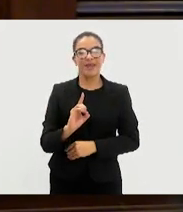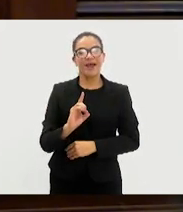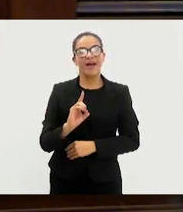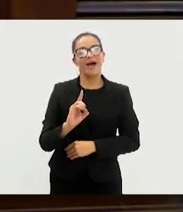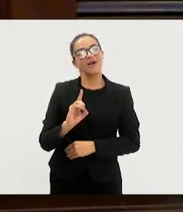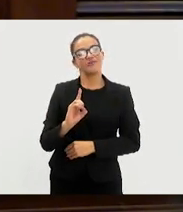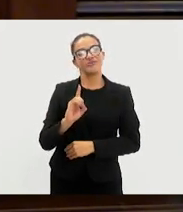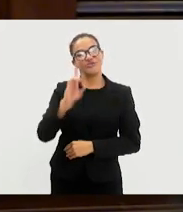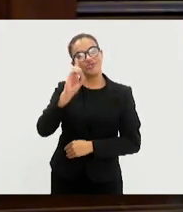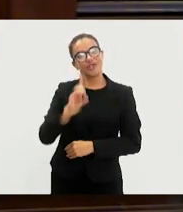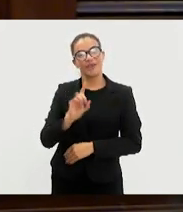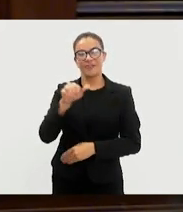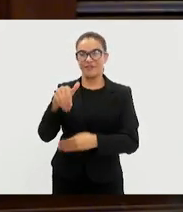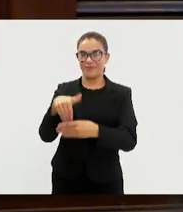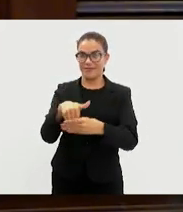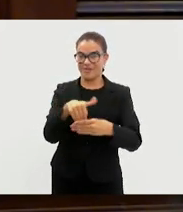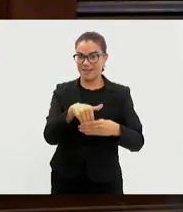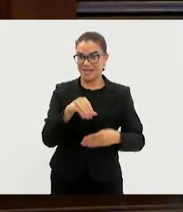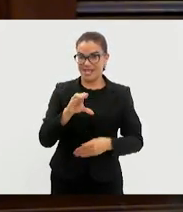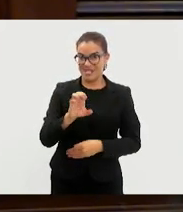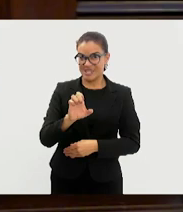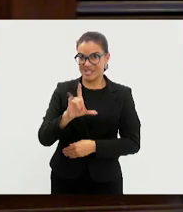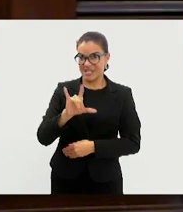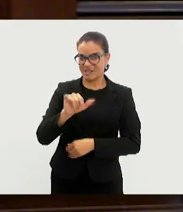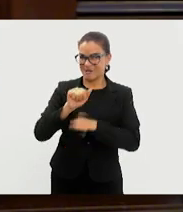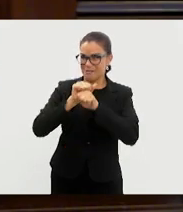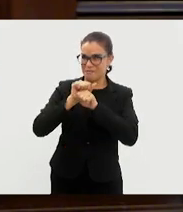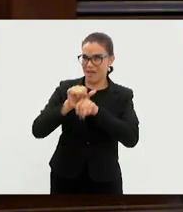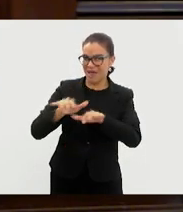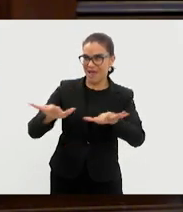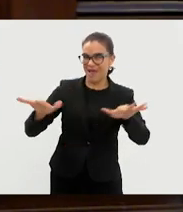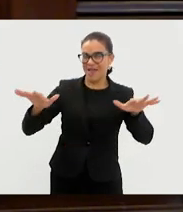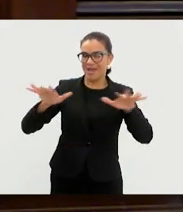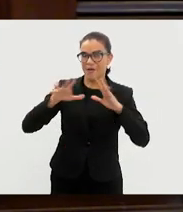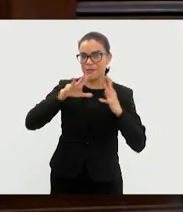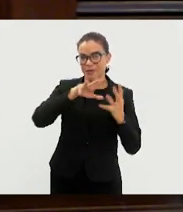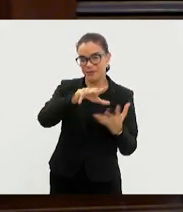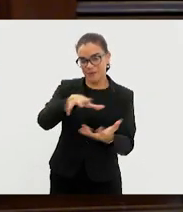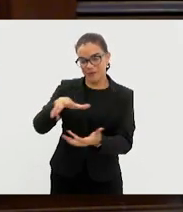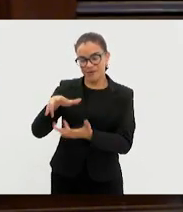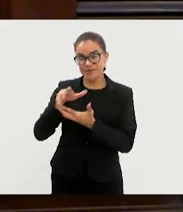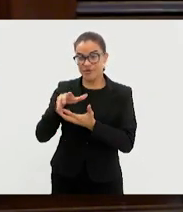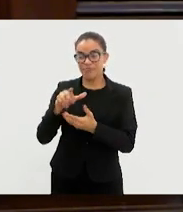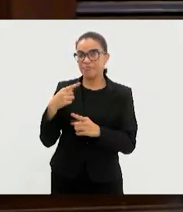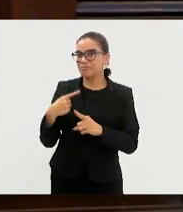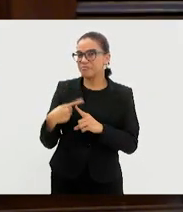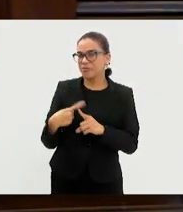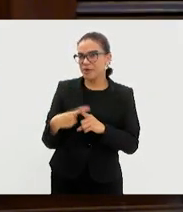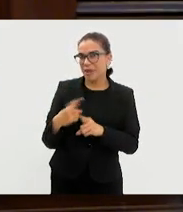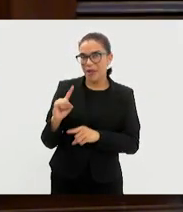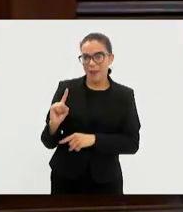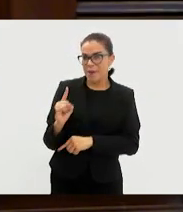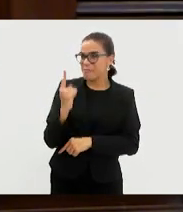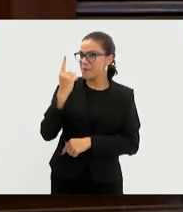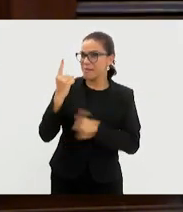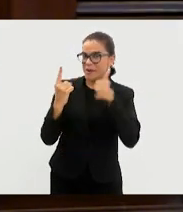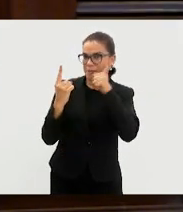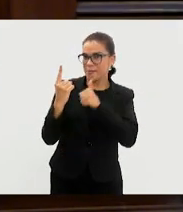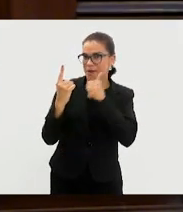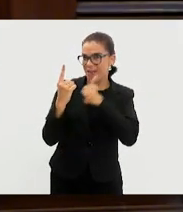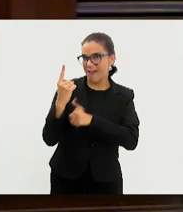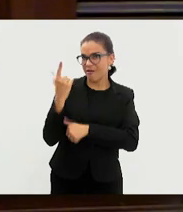de Celina repercutiu mundialmente, por se tratar não só da primeira eleitora do